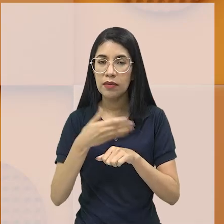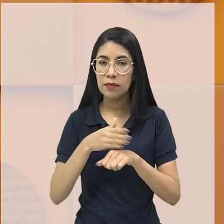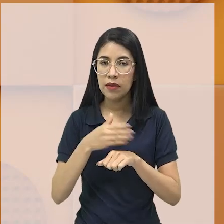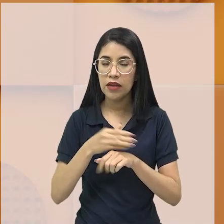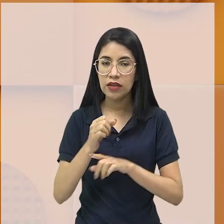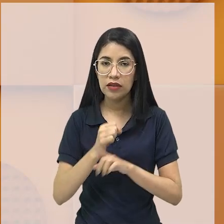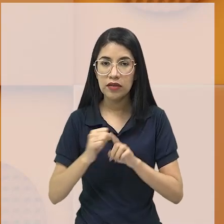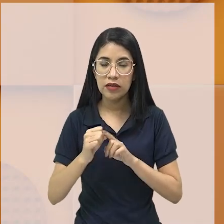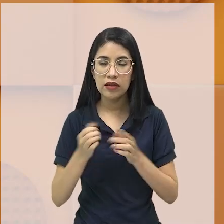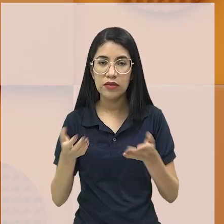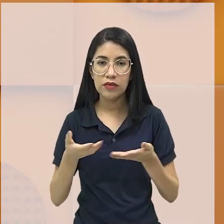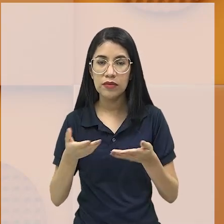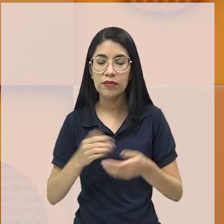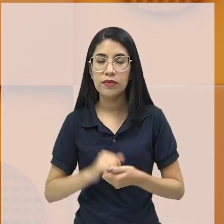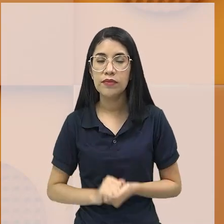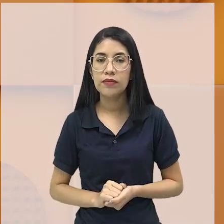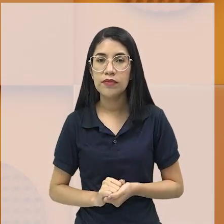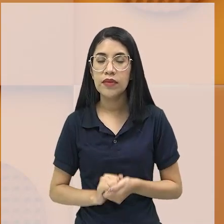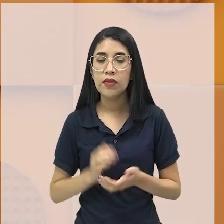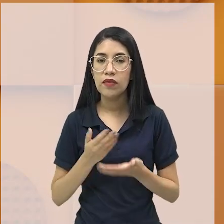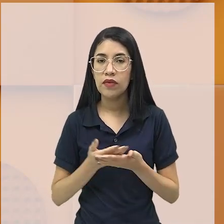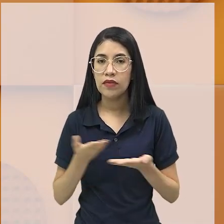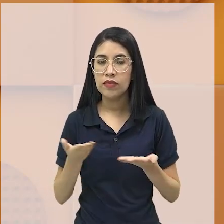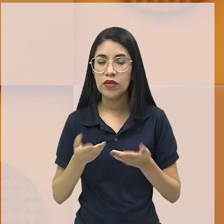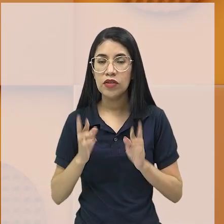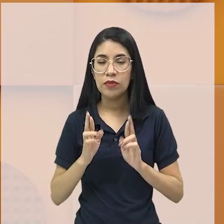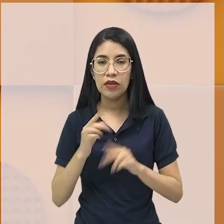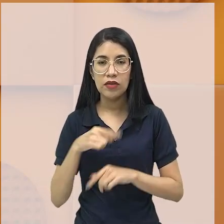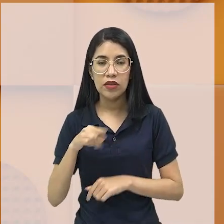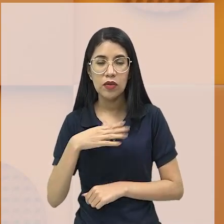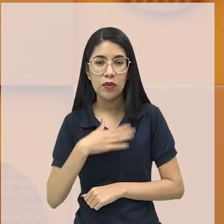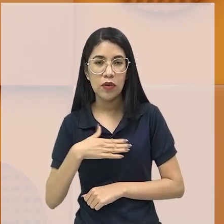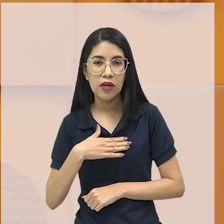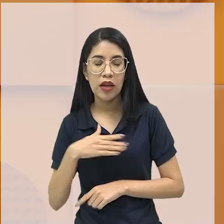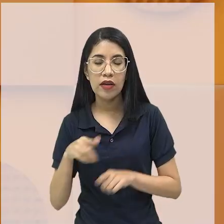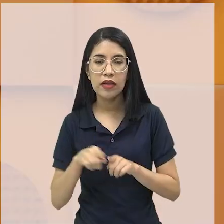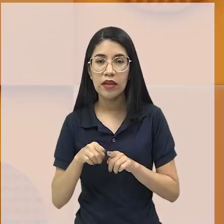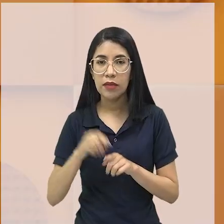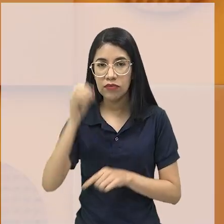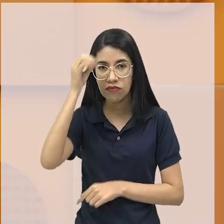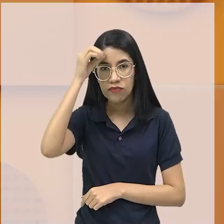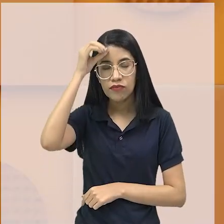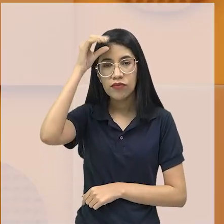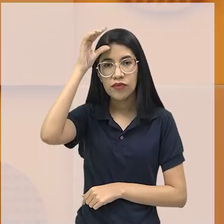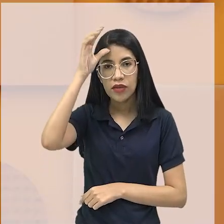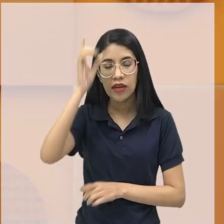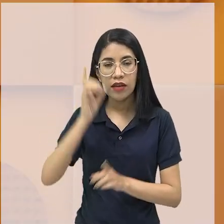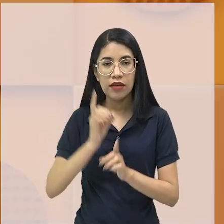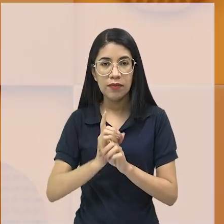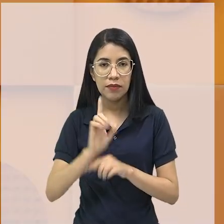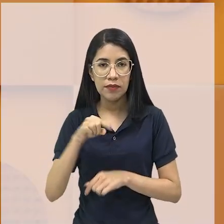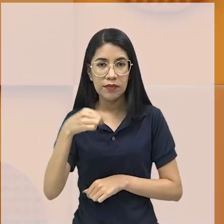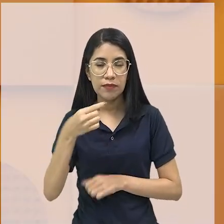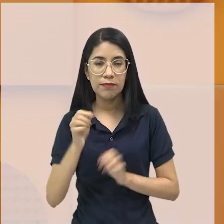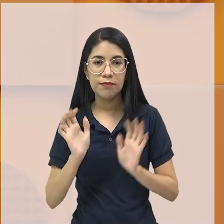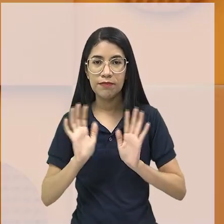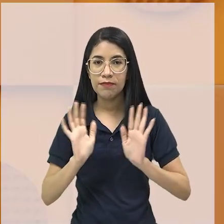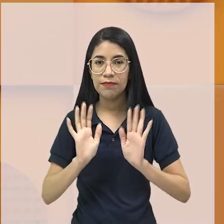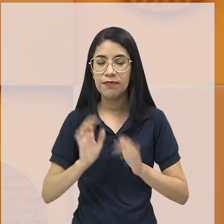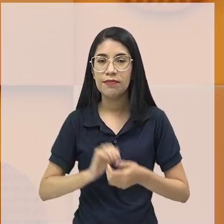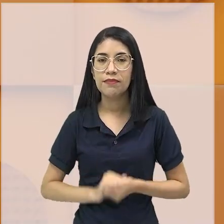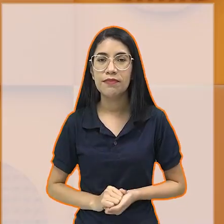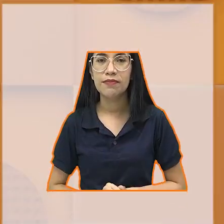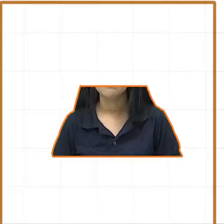nossa sociedade, tá bem? Bom, essa foi a aula de hoje, espero que tenham gostado, espero que tenham aprendido e até a próxima aula. Tchau, tchau.